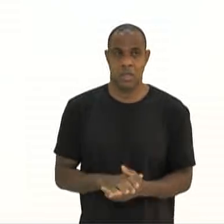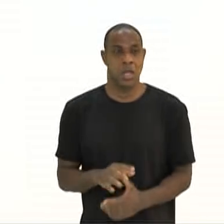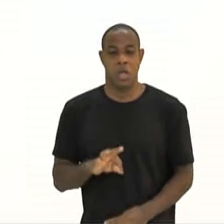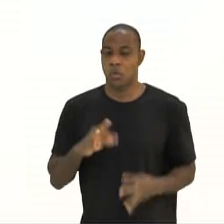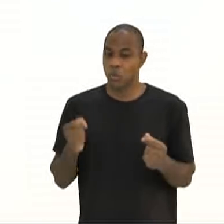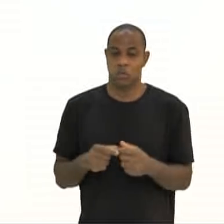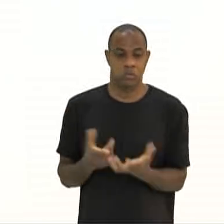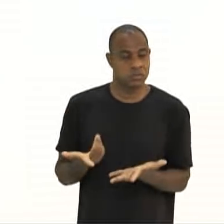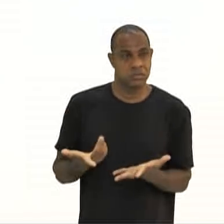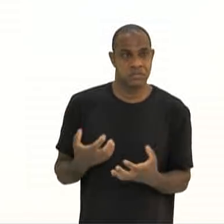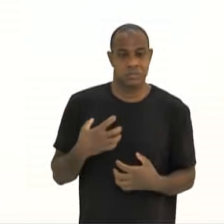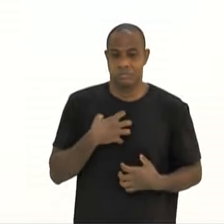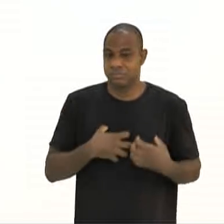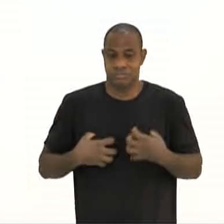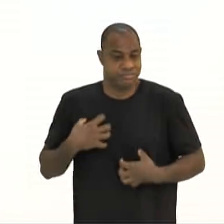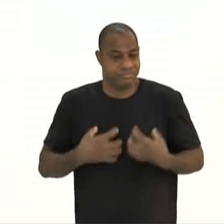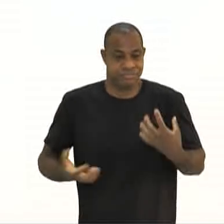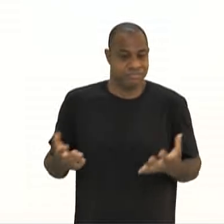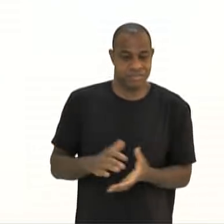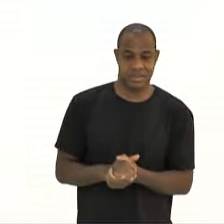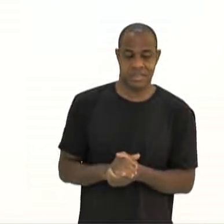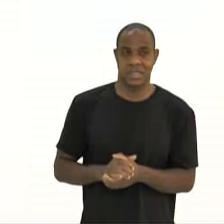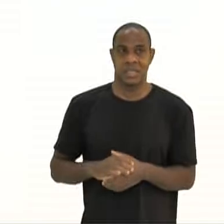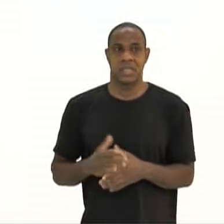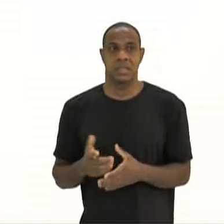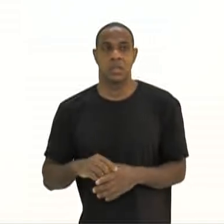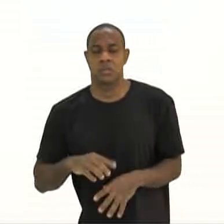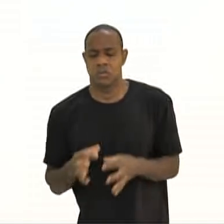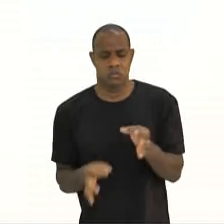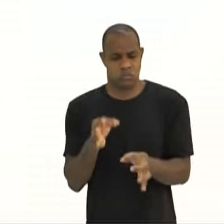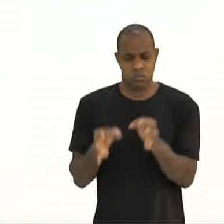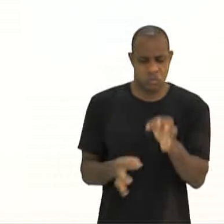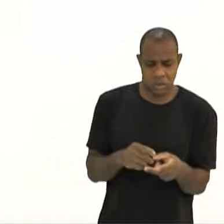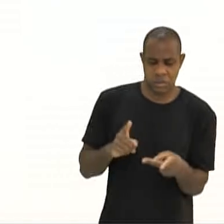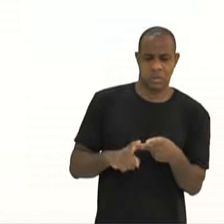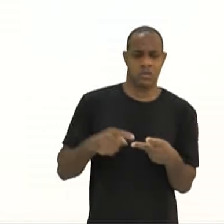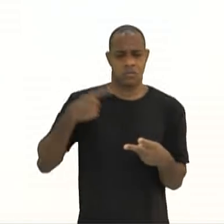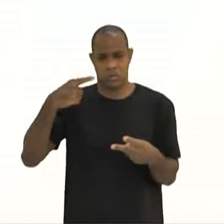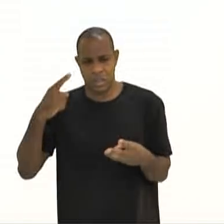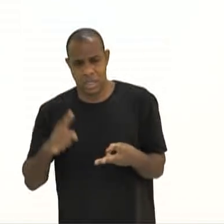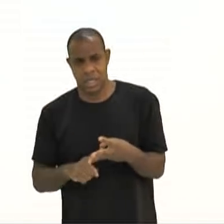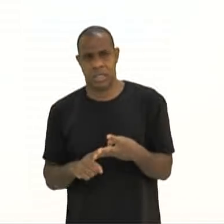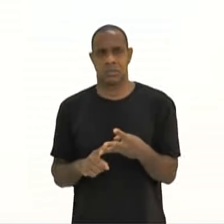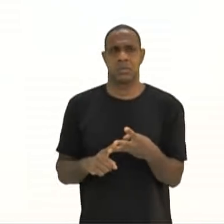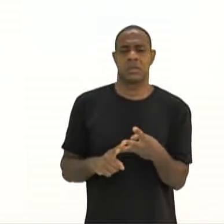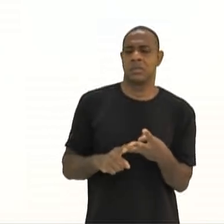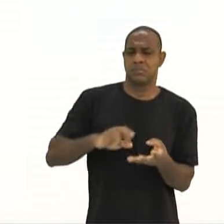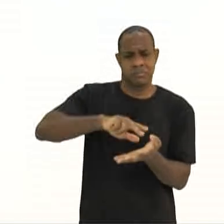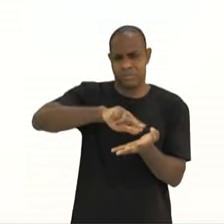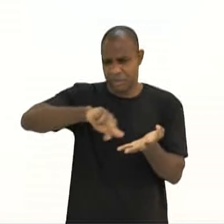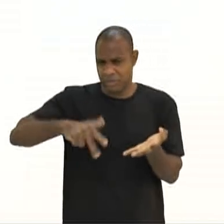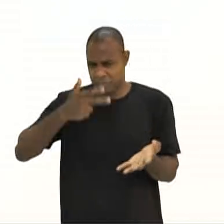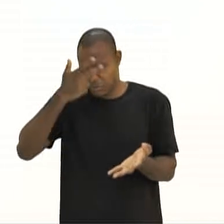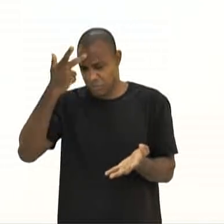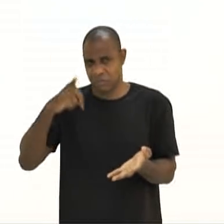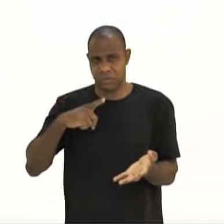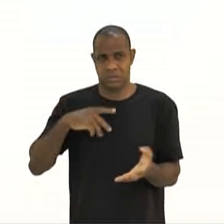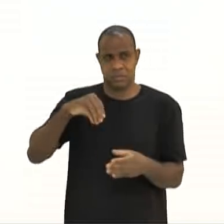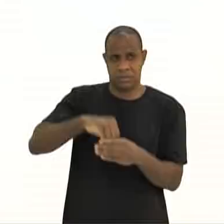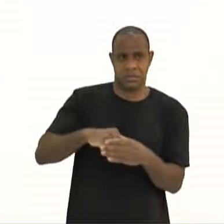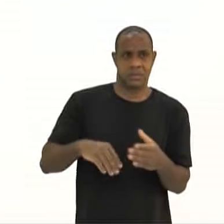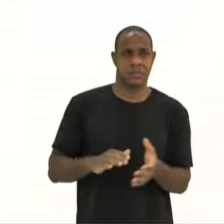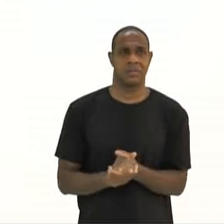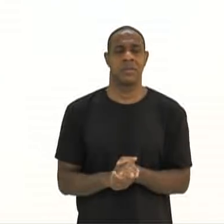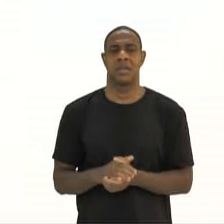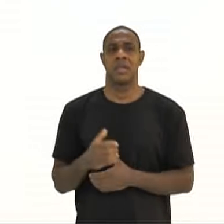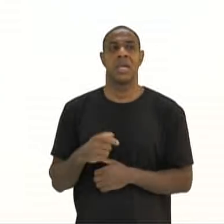Juízes, psicanalistas, advogados, o Gordo, o dono do hospício, um leopardo. E agora, um tempo